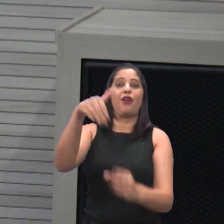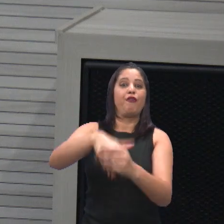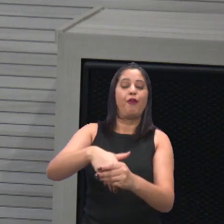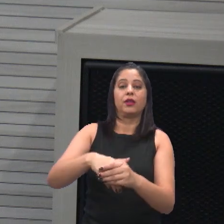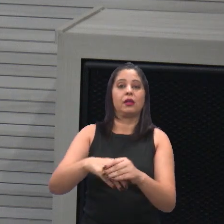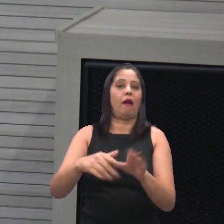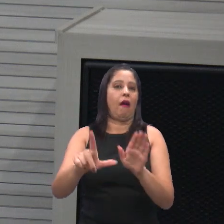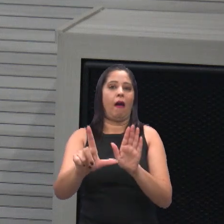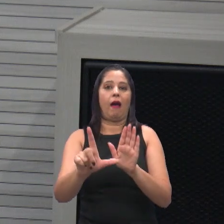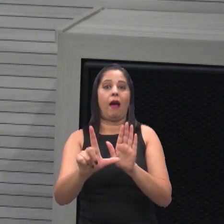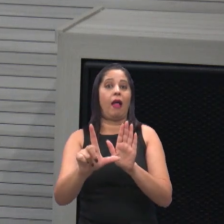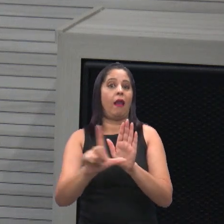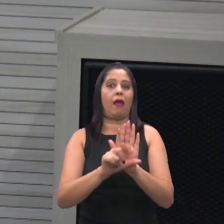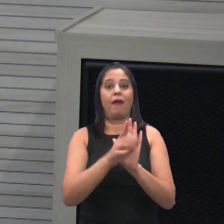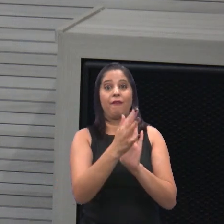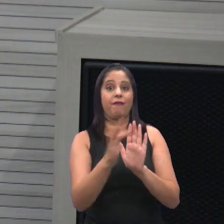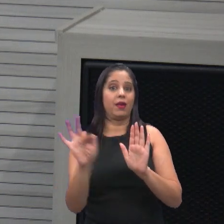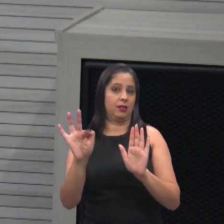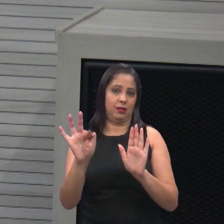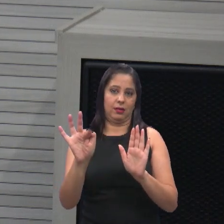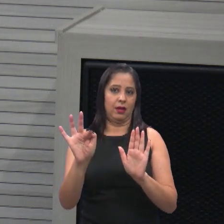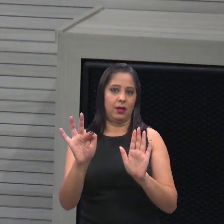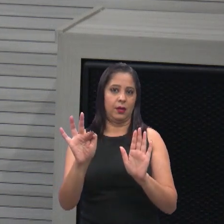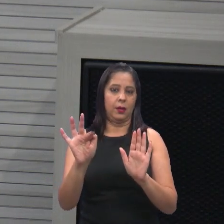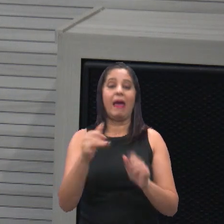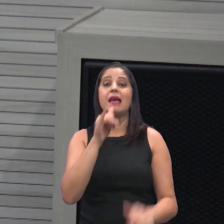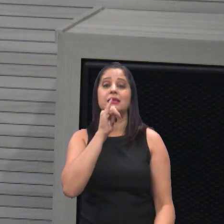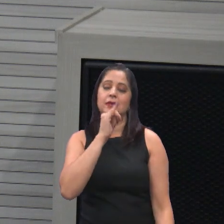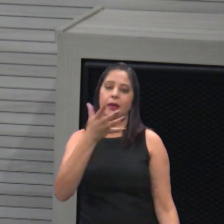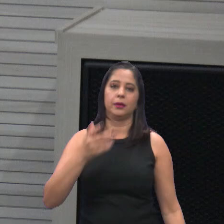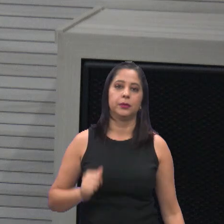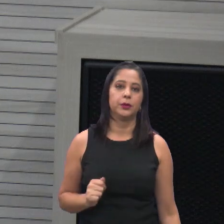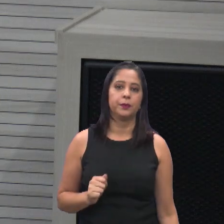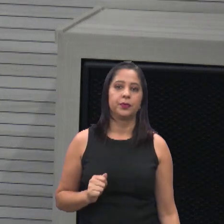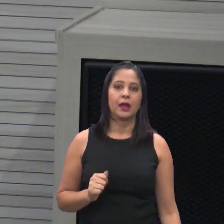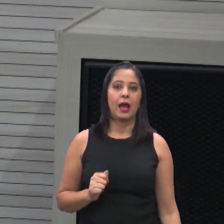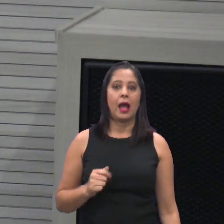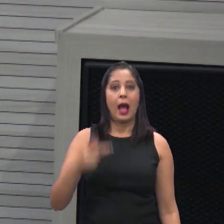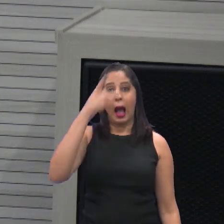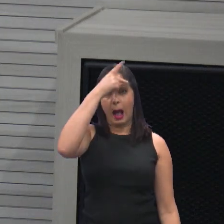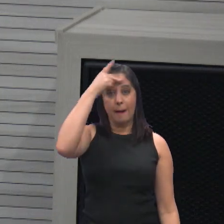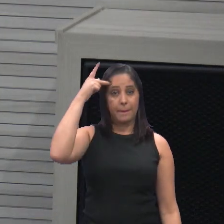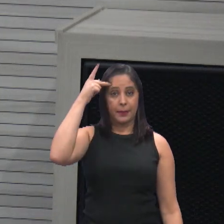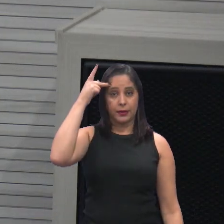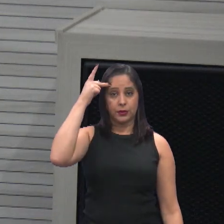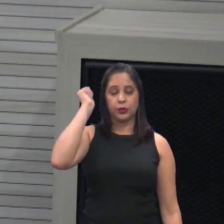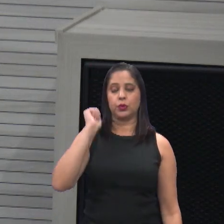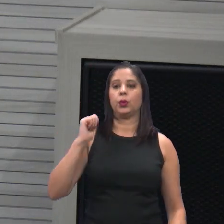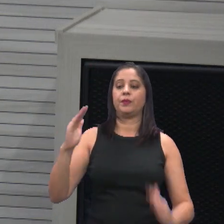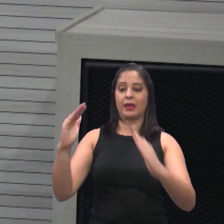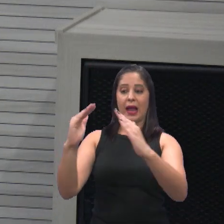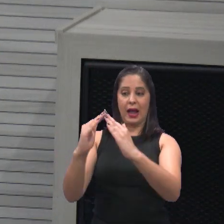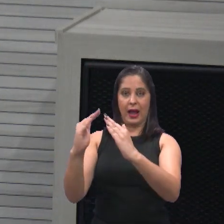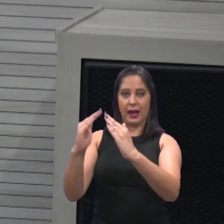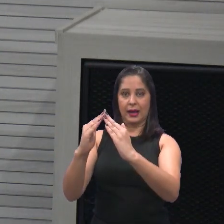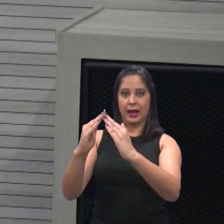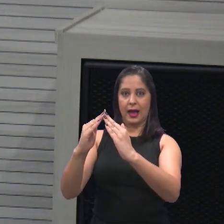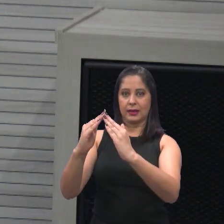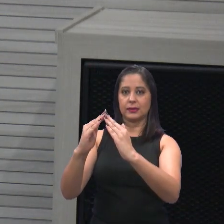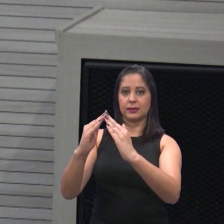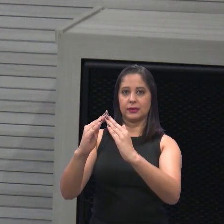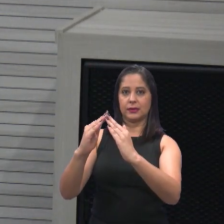projeto federal, que o Código Arbóreo pode fazer isso. Que, por exemplo, uma pessoa ela tem uma árvore, chegou lá na casa, tem uma árvore que está